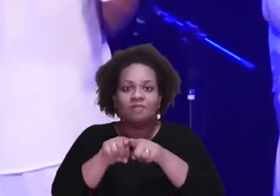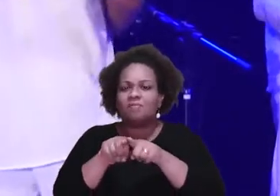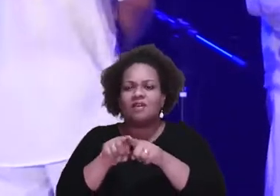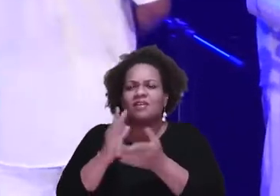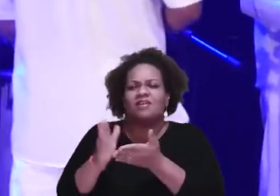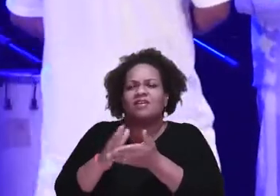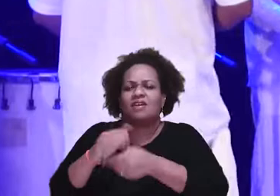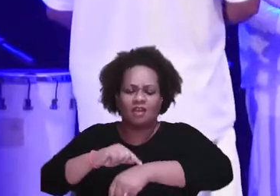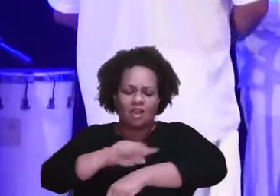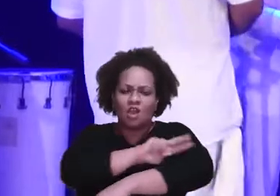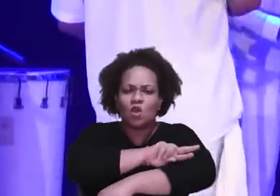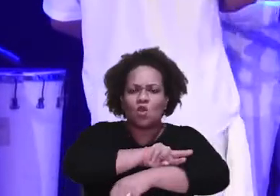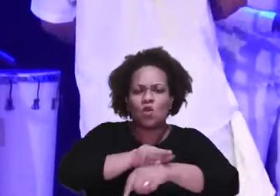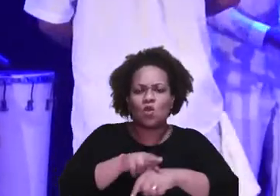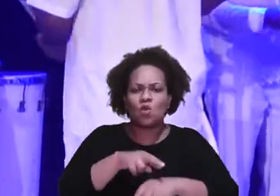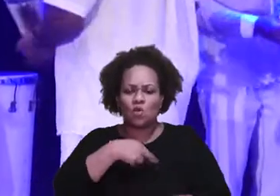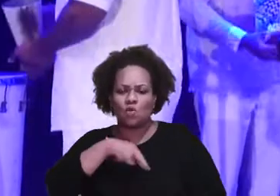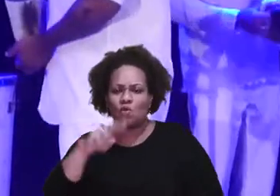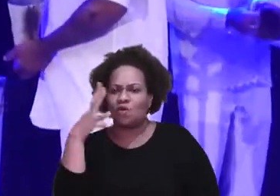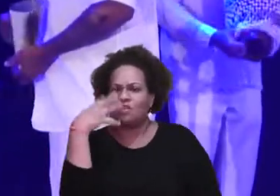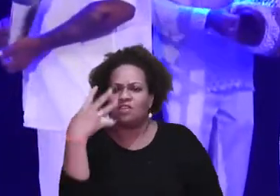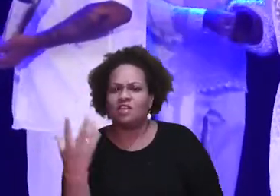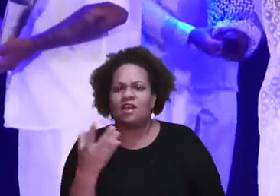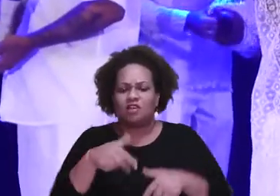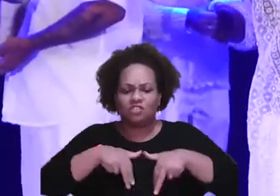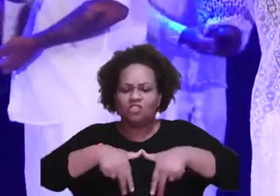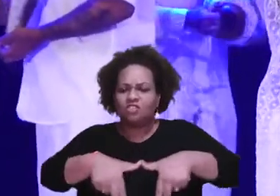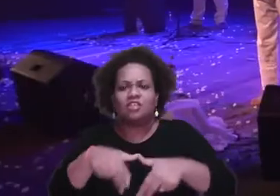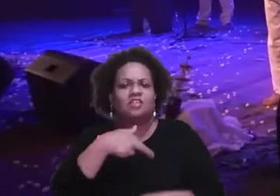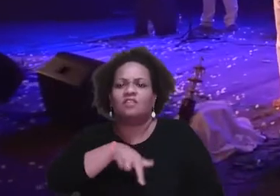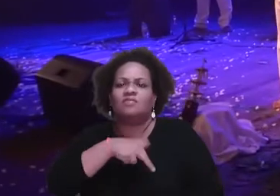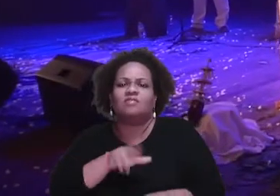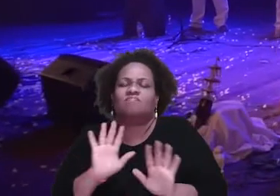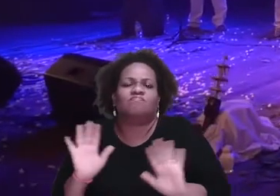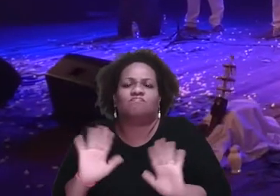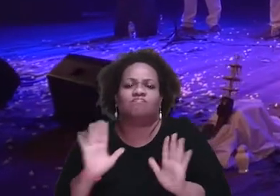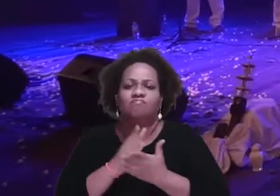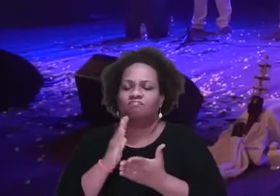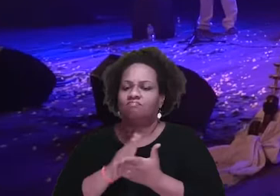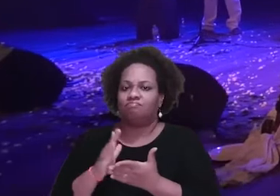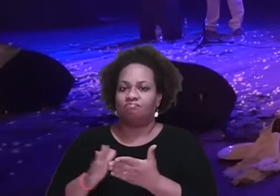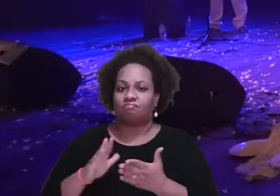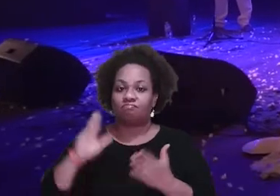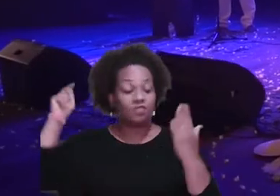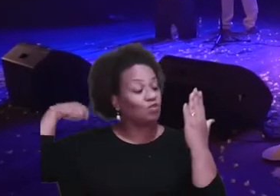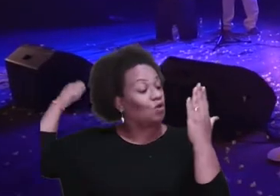como irmão você dependente de cor de orientação sexual de coisas estão de gênero de religião